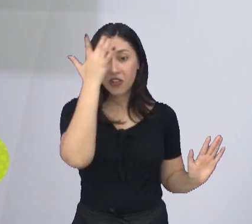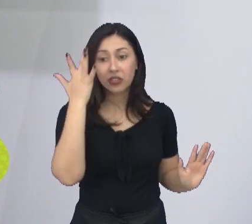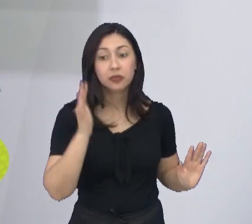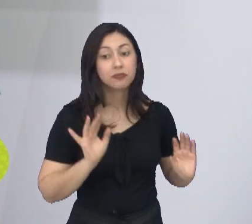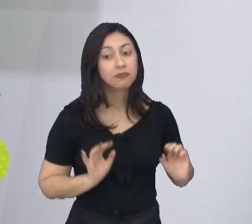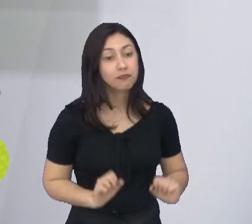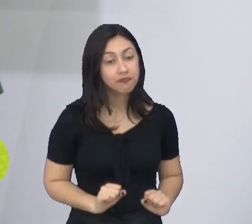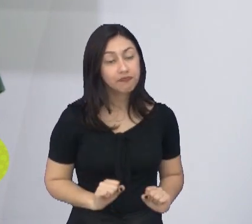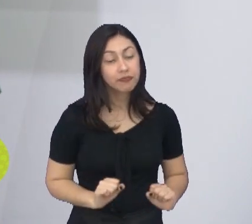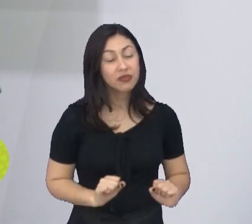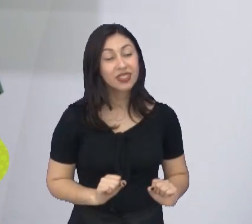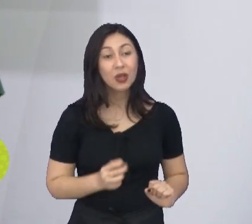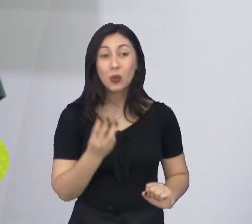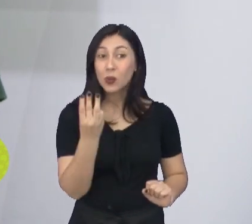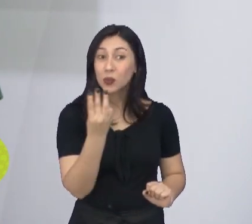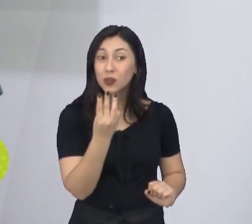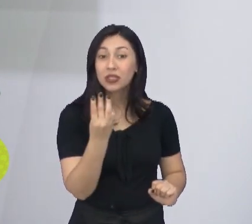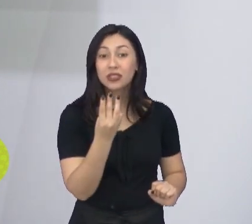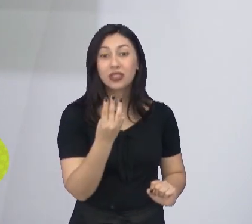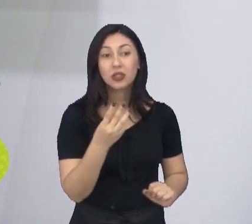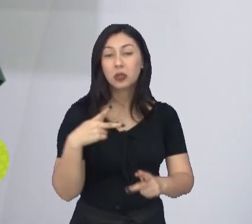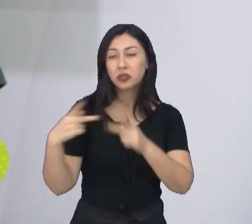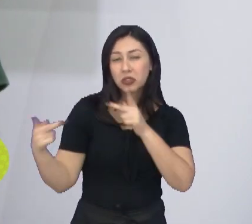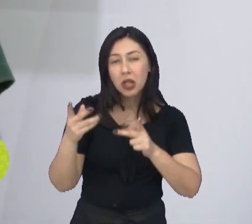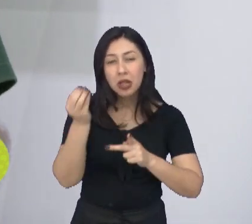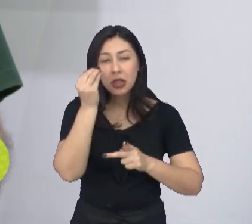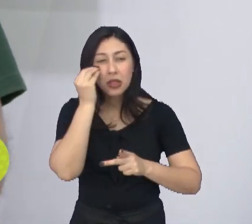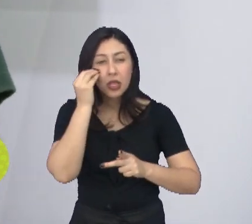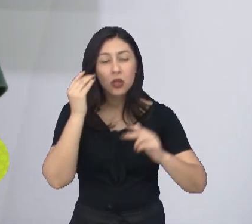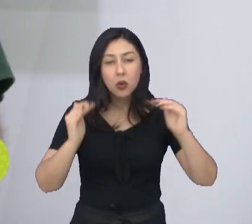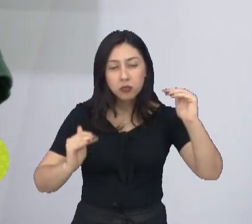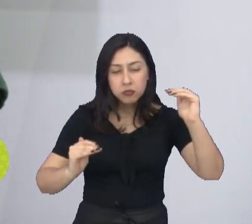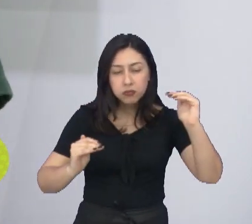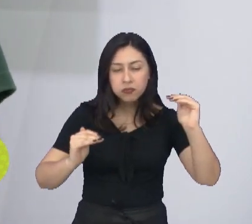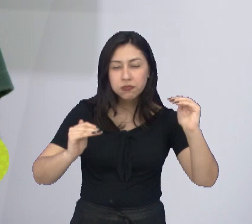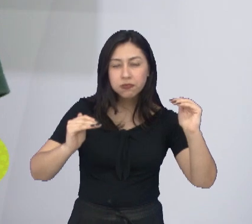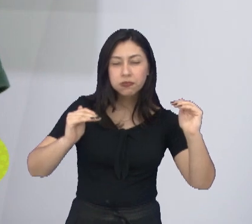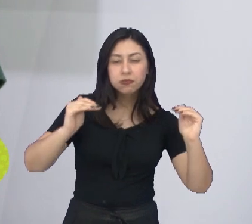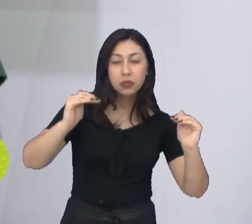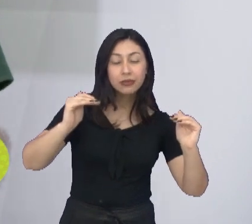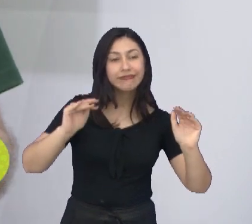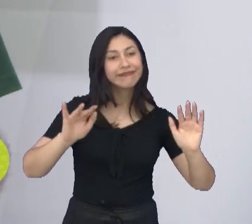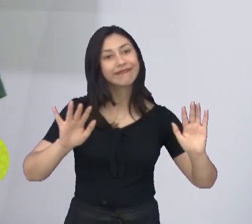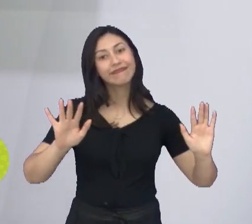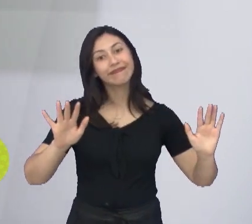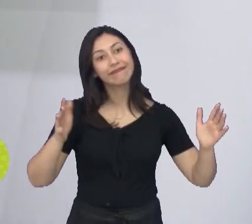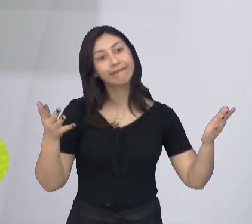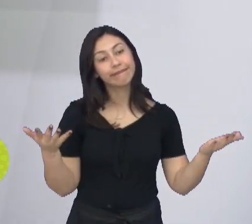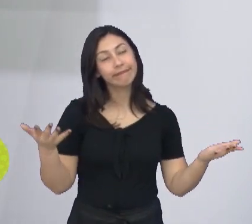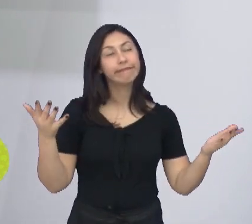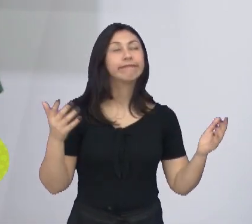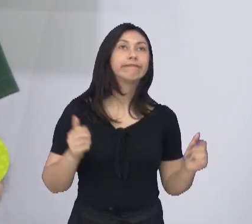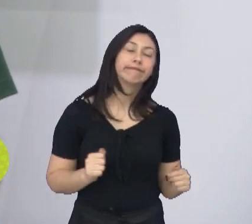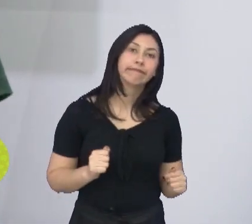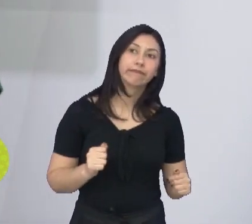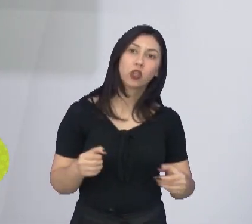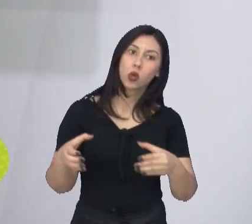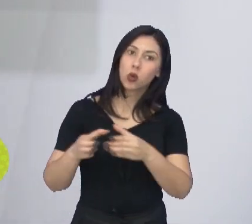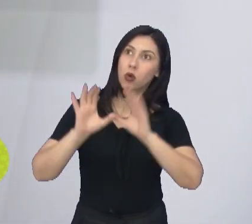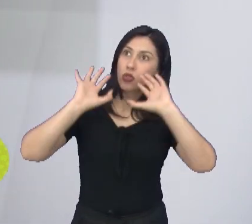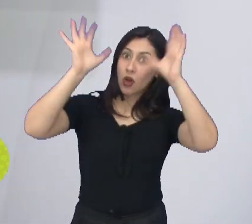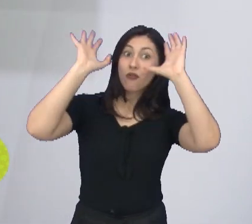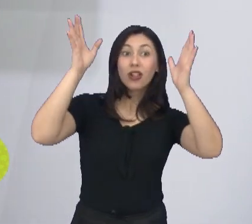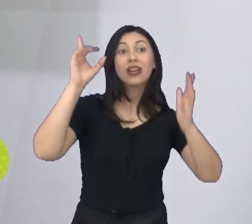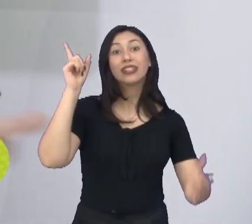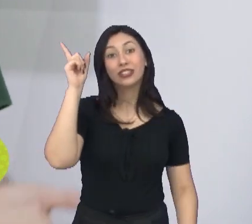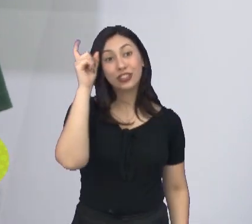sets. Mas no terceiro, o São José tentou até levar, né, reagir, mas aí, para um time de vôlei é muito difícil esse